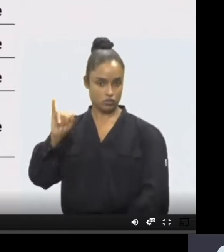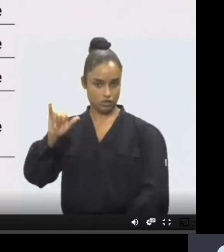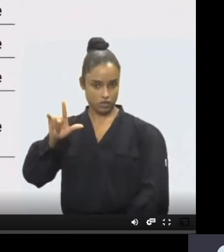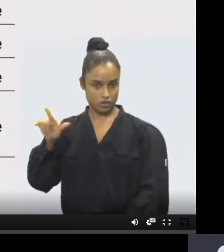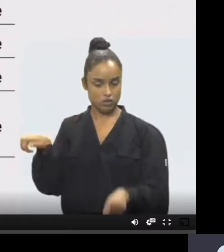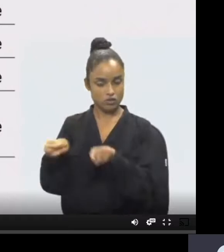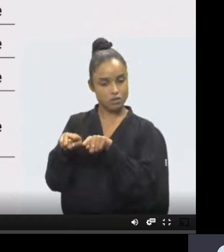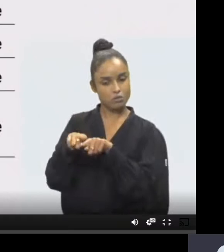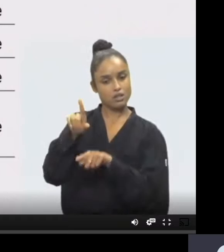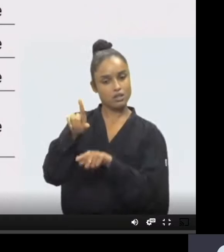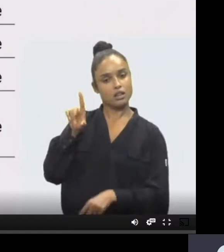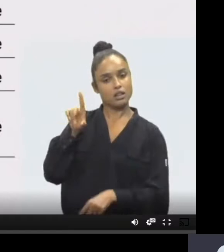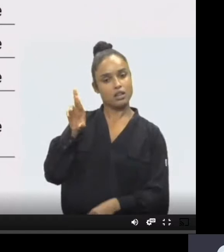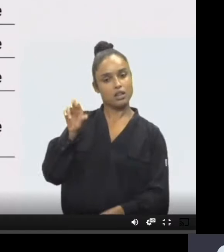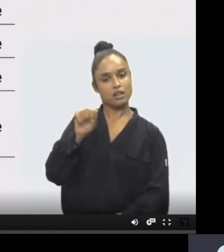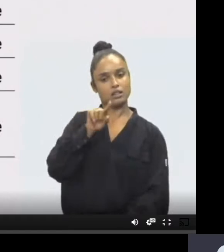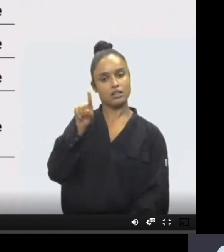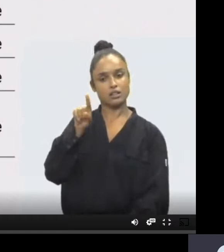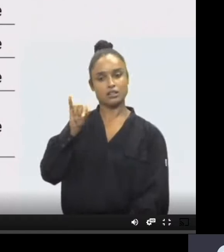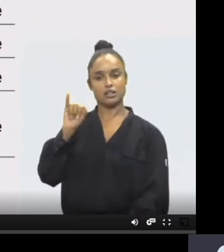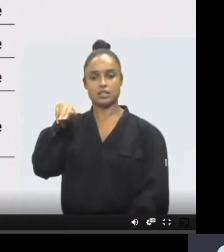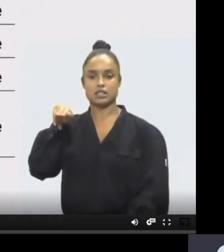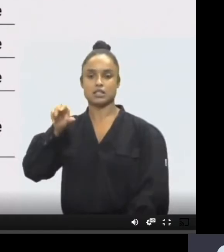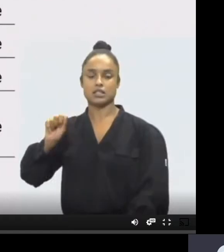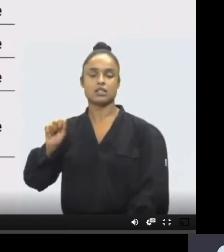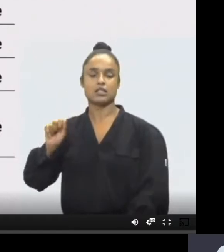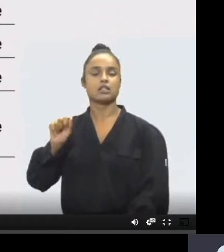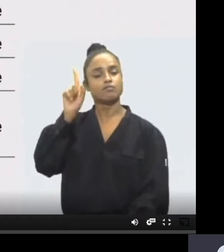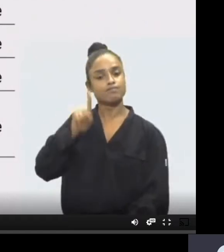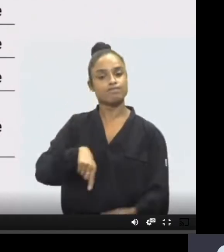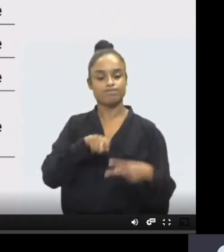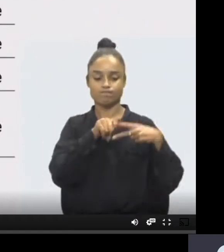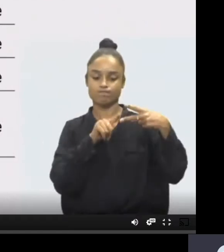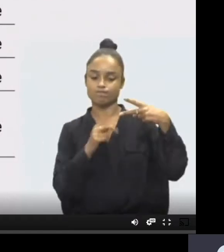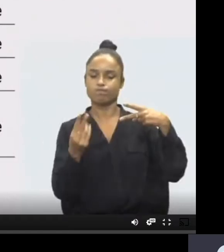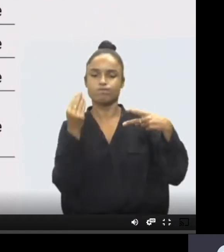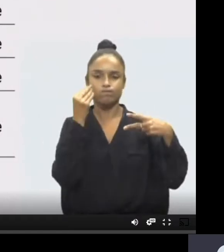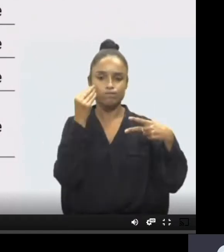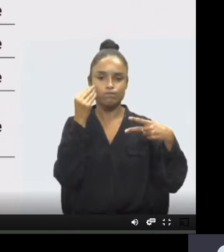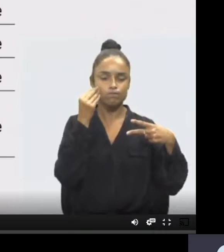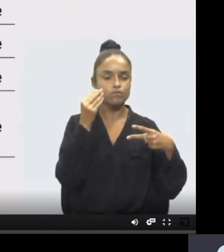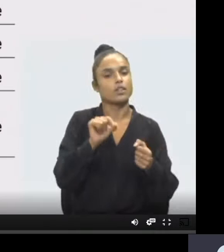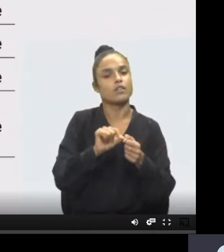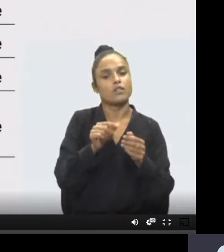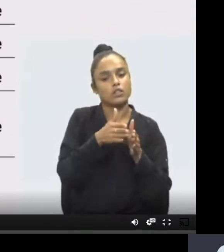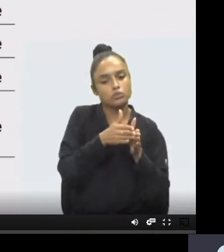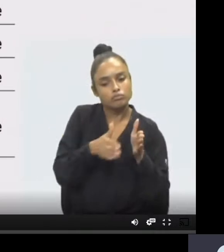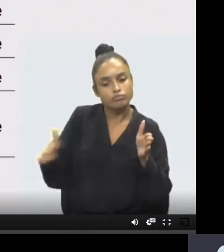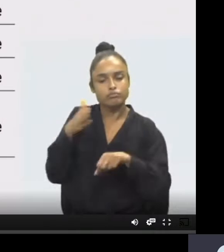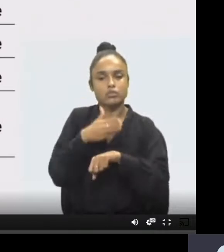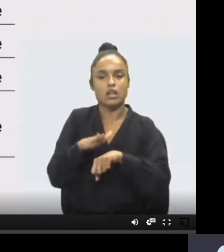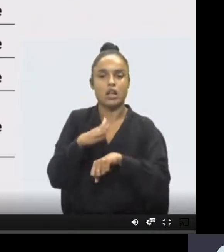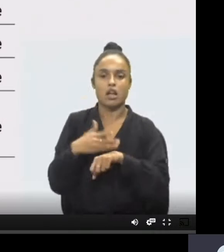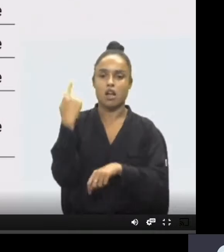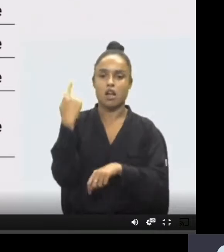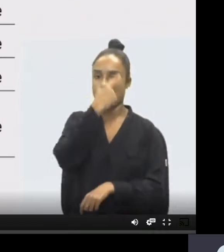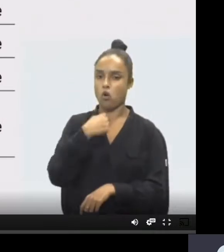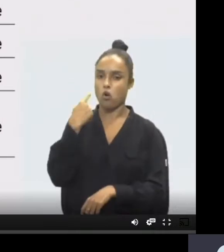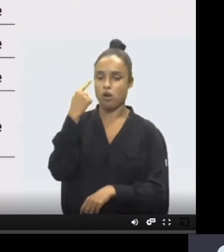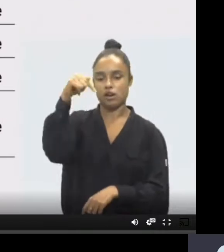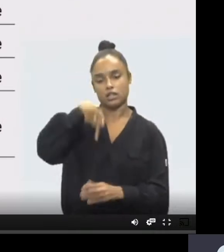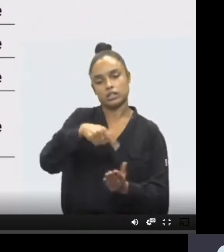nitrofenilhidrazina. Então esses são os dois testes que serão realizados. E para a gente trabalhar com essa prática, nós precisamos realizar